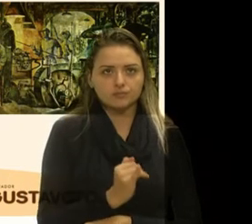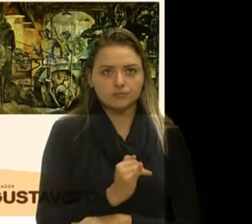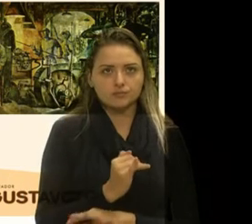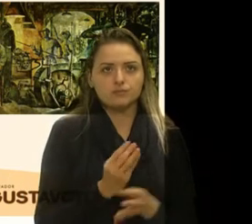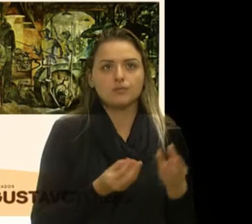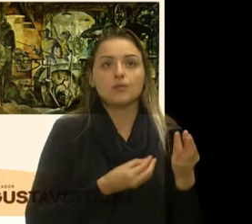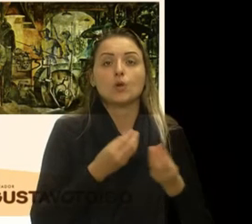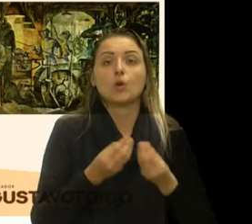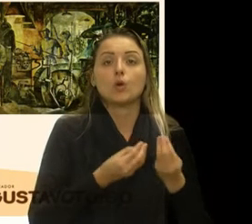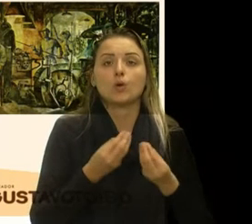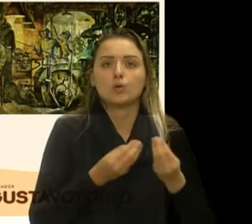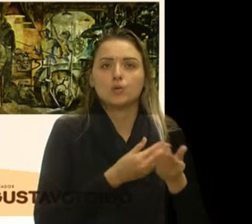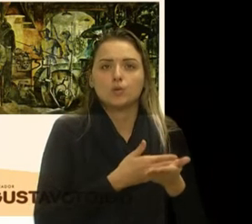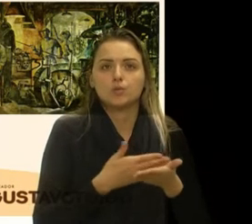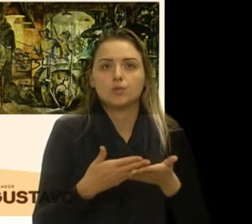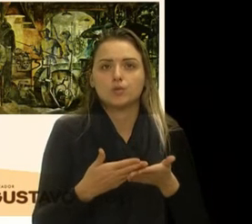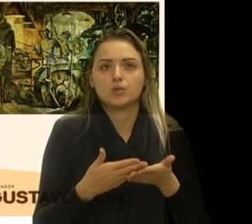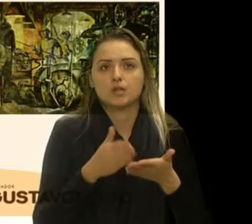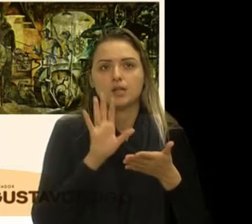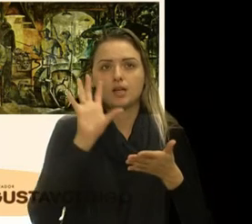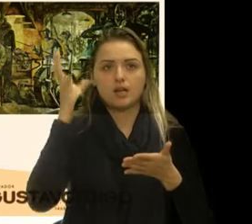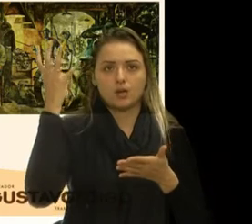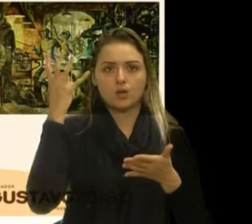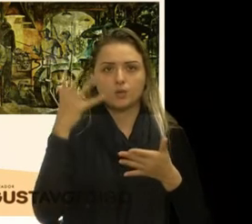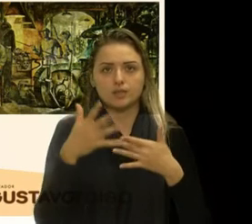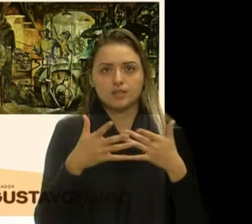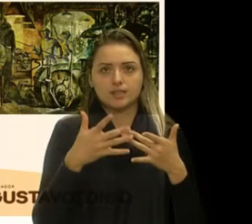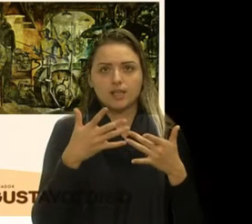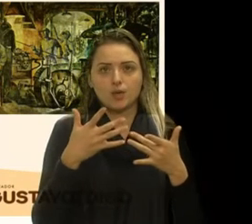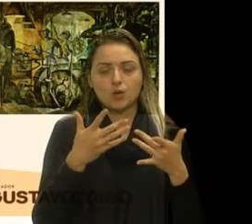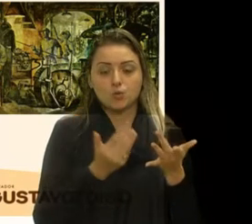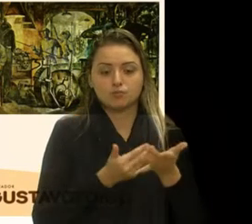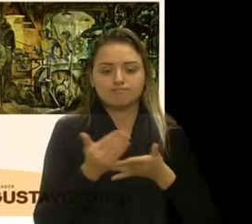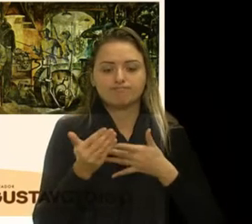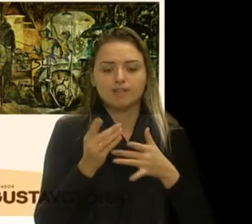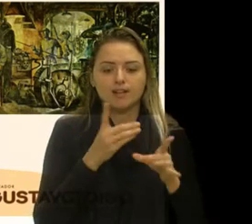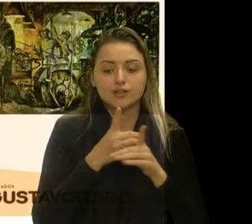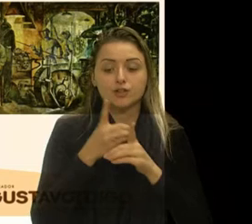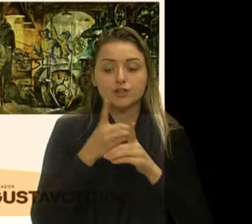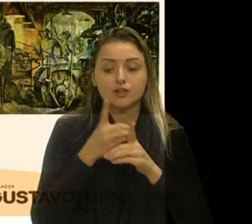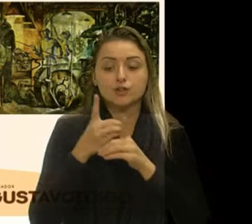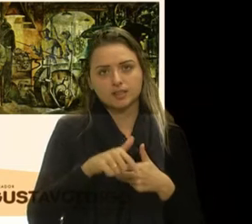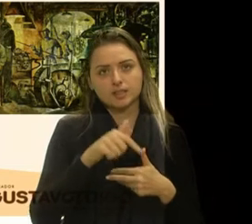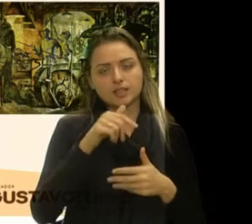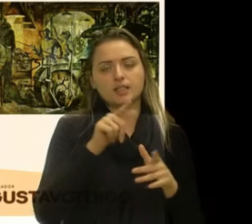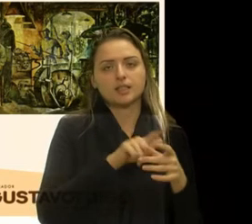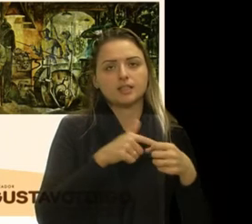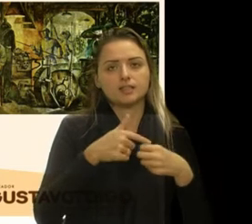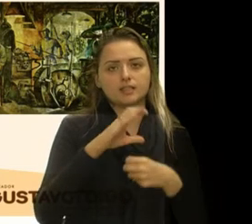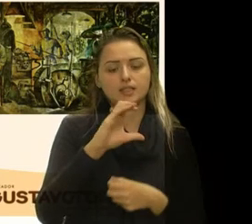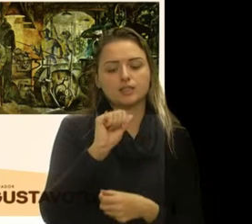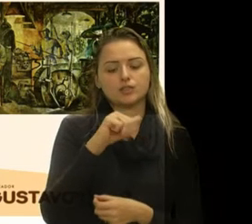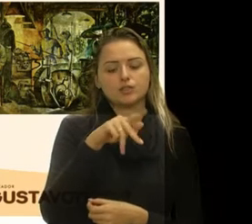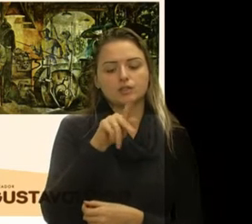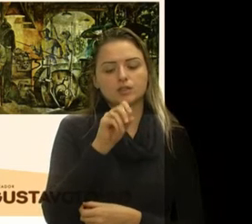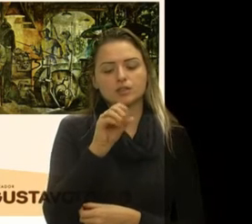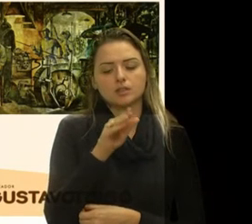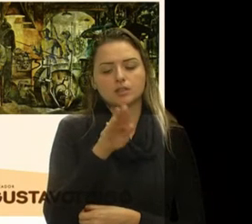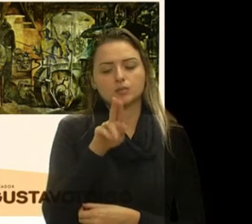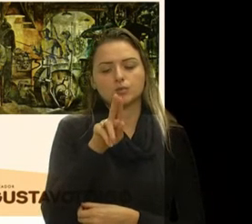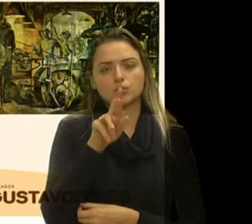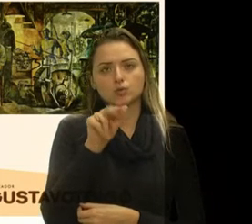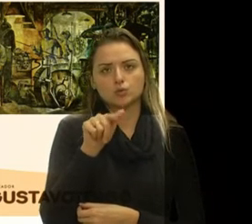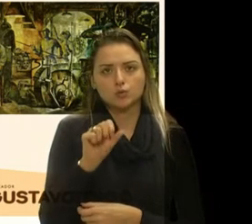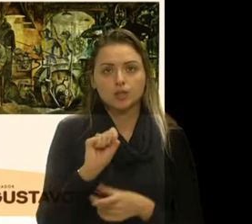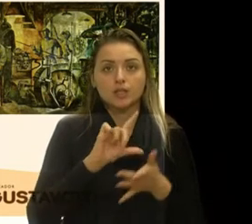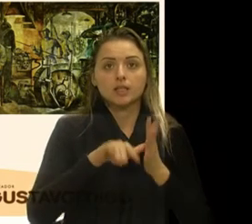como ocorreu, enfim, o desbravamento da nossa área aqui no Campo dos Boi, passando pelo processo da